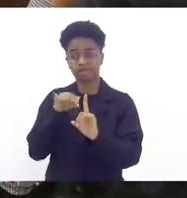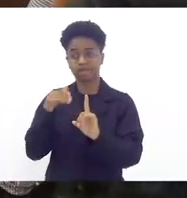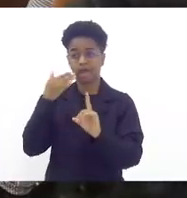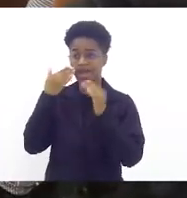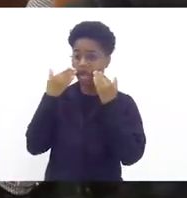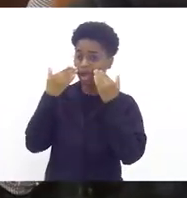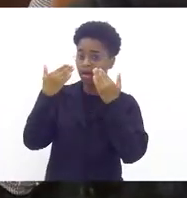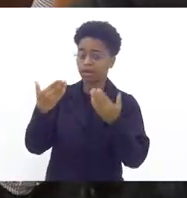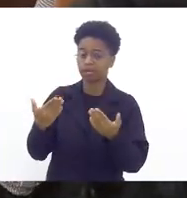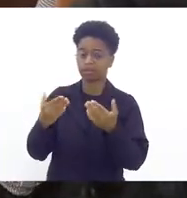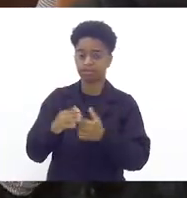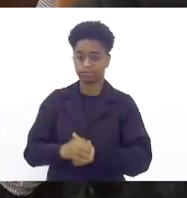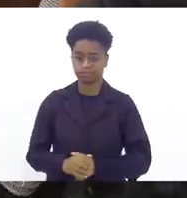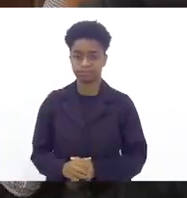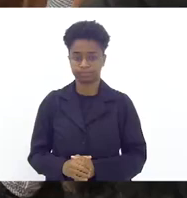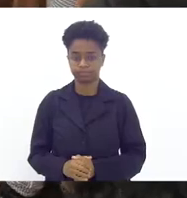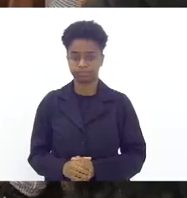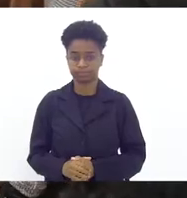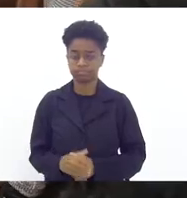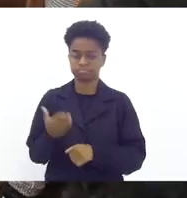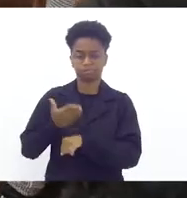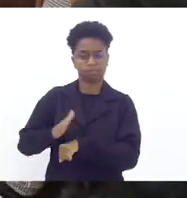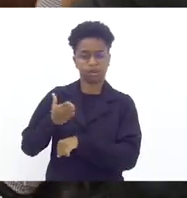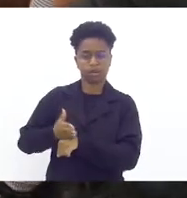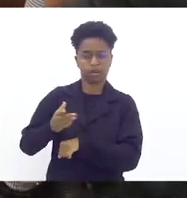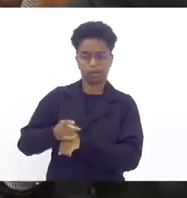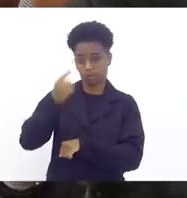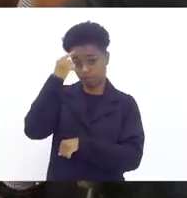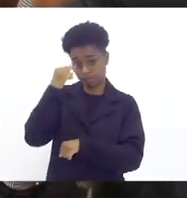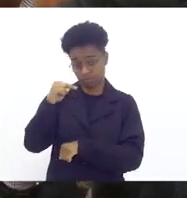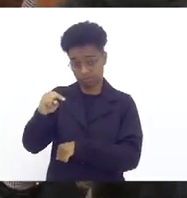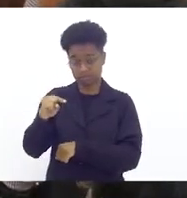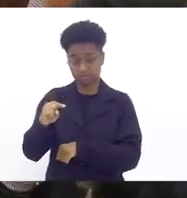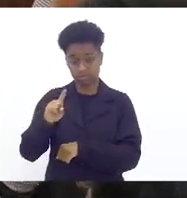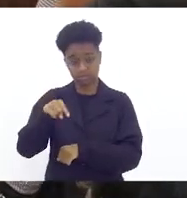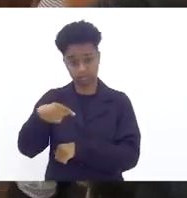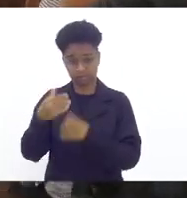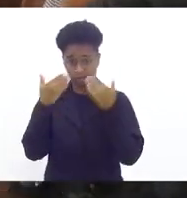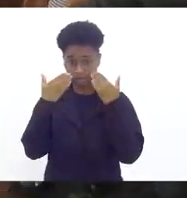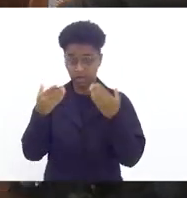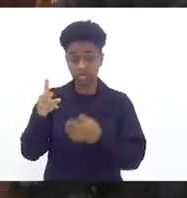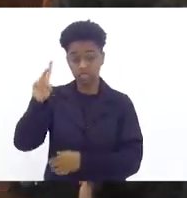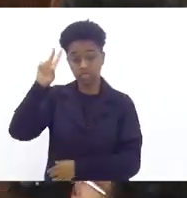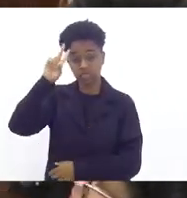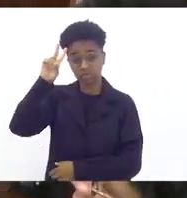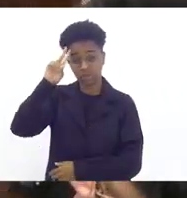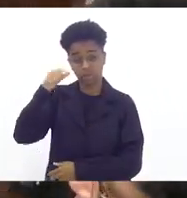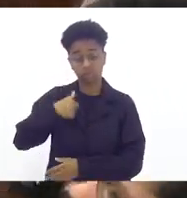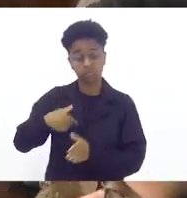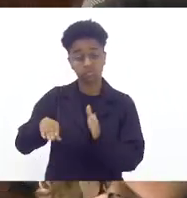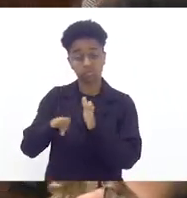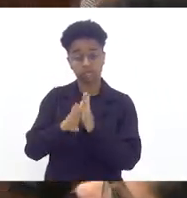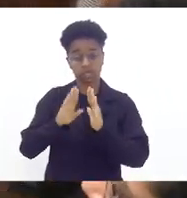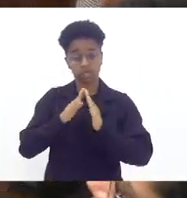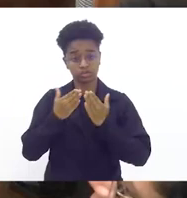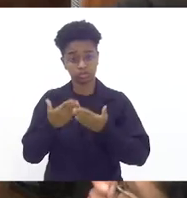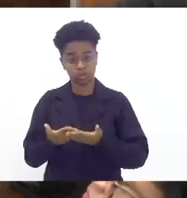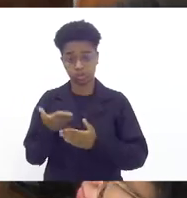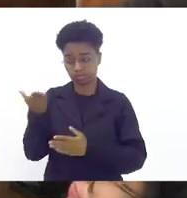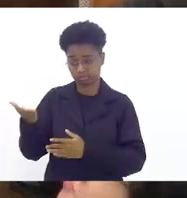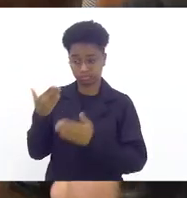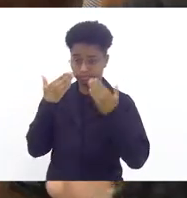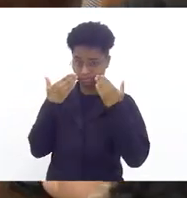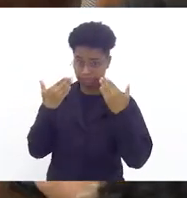apresentação. Aí ensaiou a semana inteira para se apresentar. Na segunda-feira, cheguei na escola, e Beatriz foi se